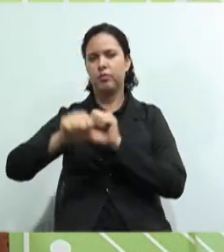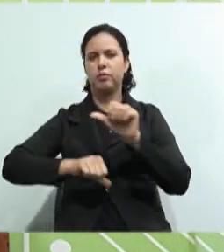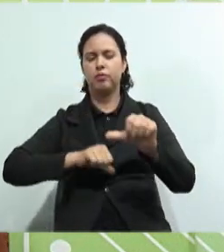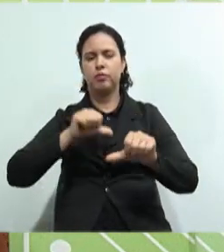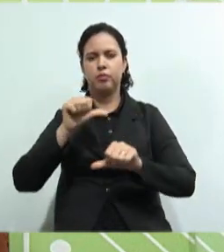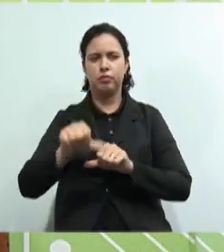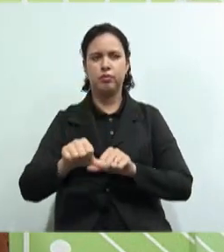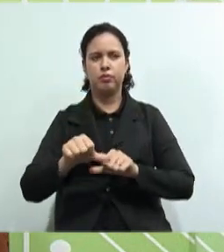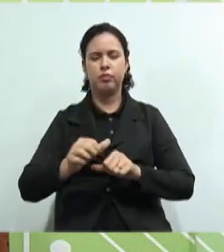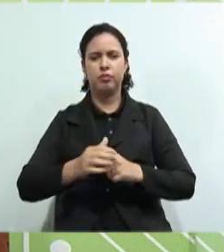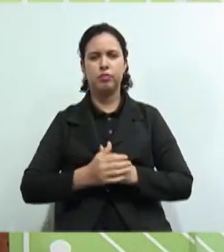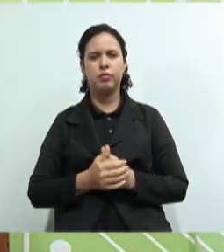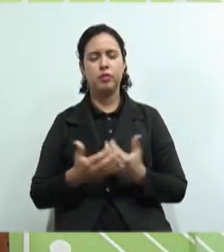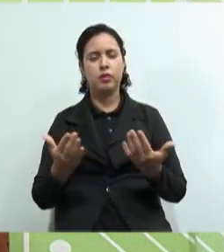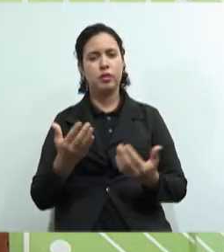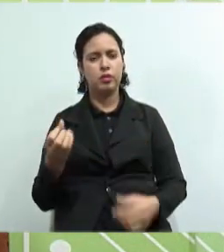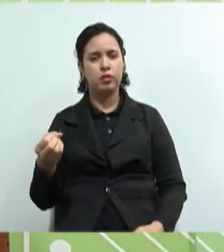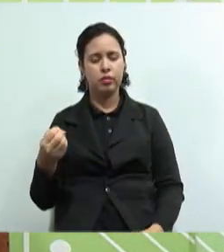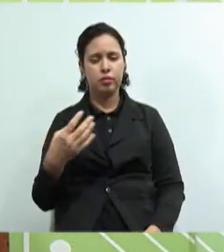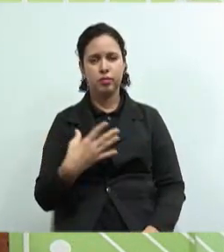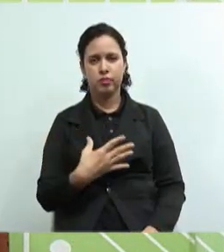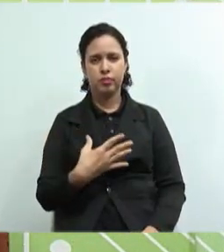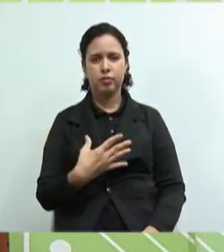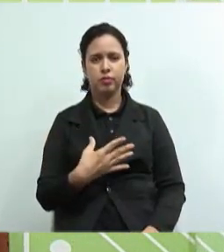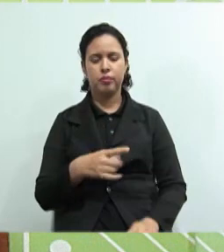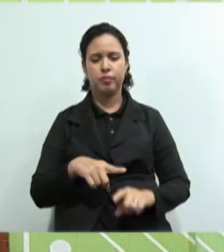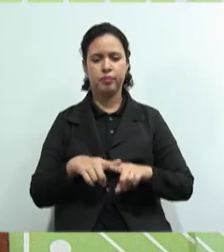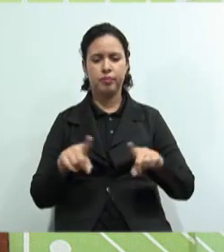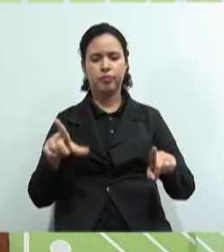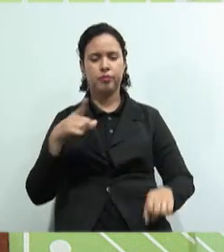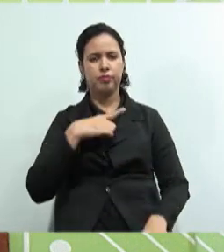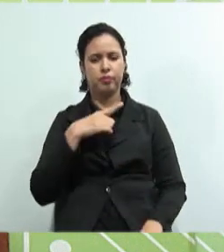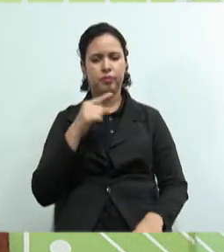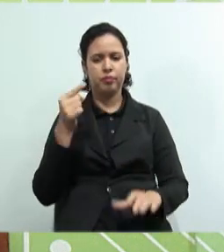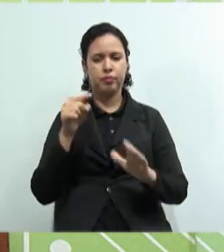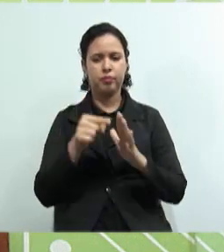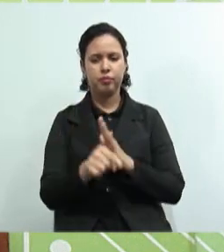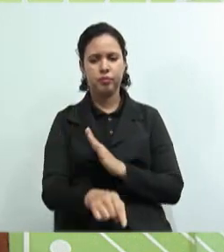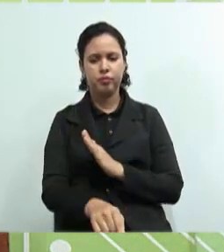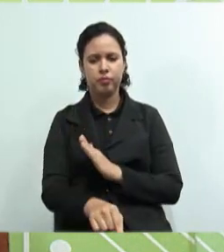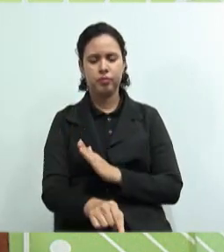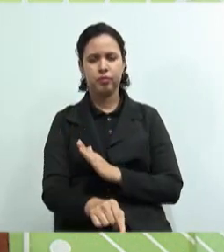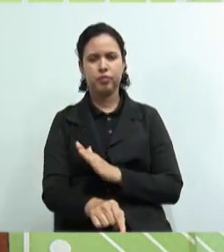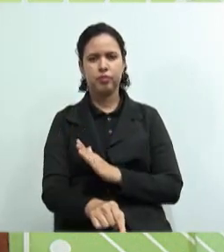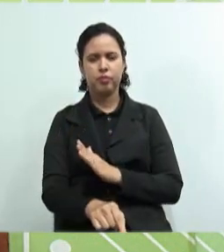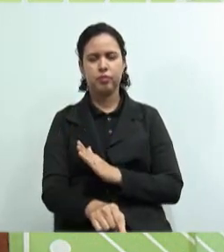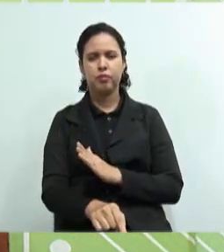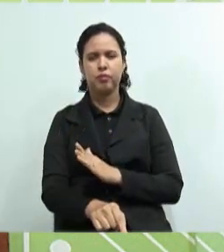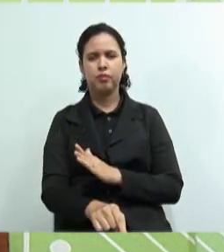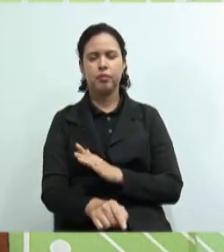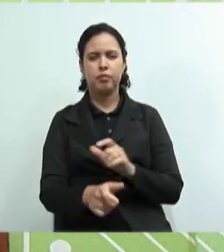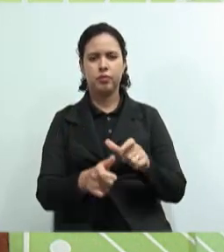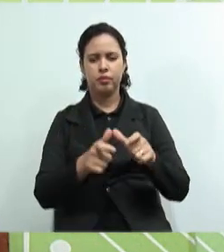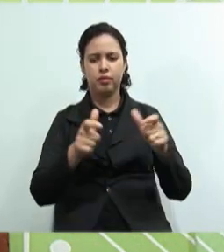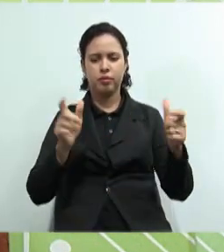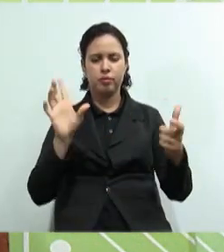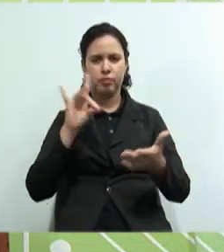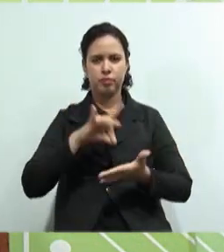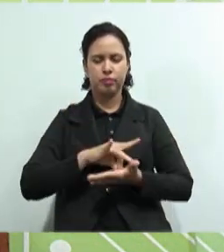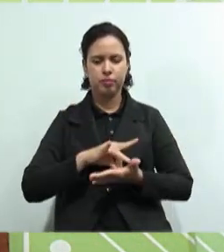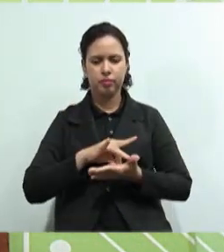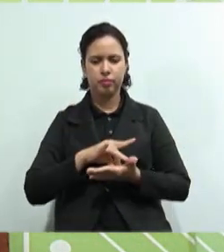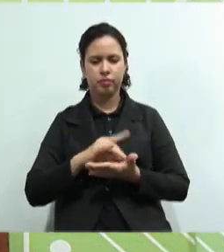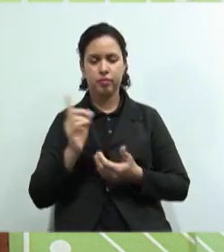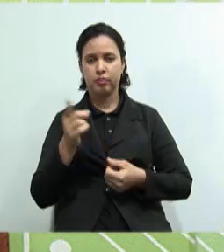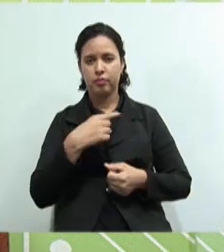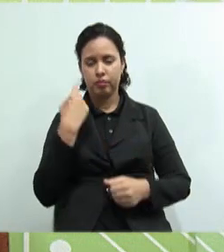muito contemporânea, é uma coisa muito novo, mas que tende a se aprofundar e se estender e ser cada vez mais real. Se a gente